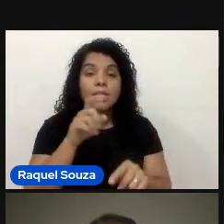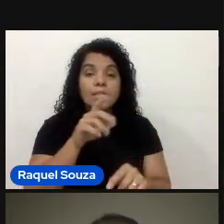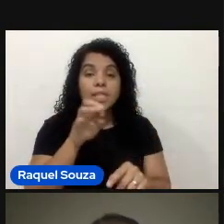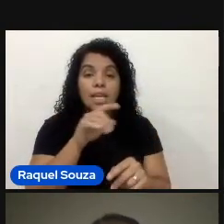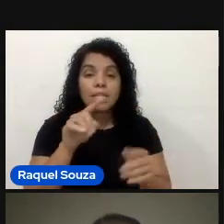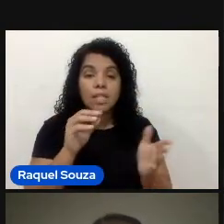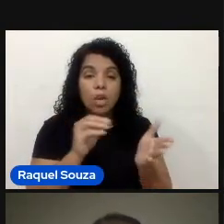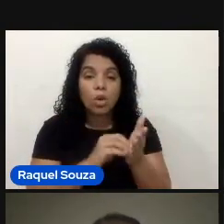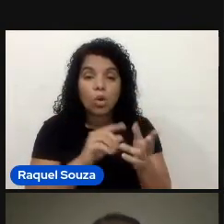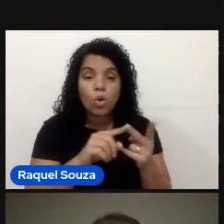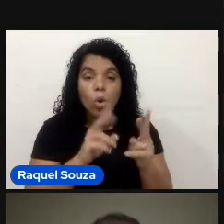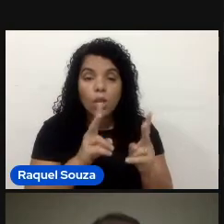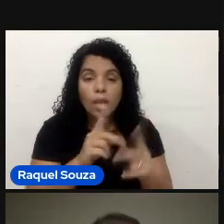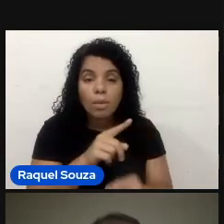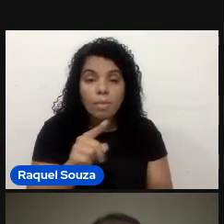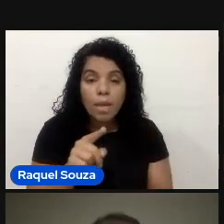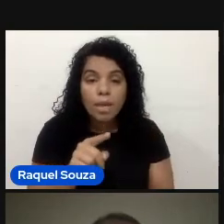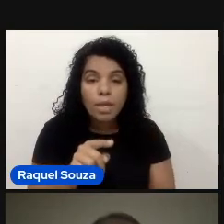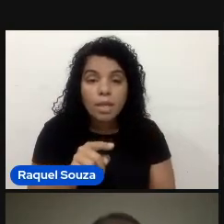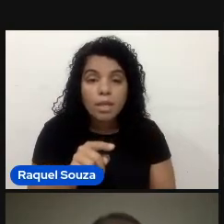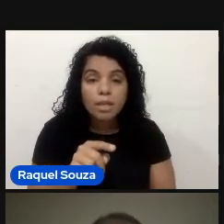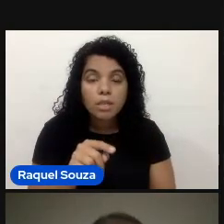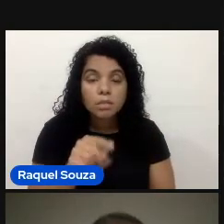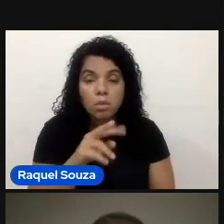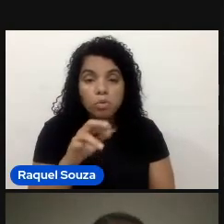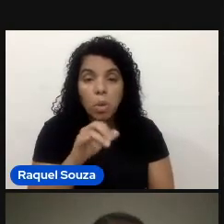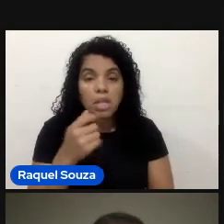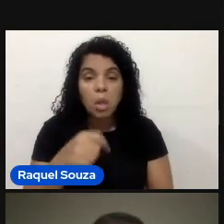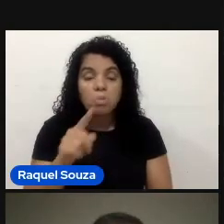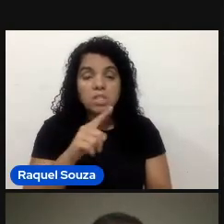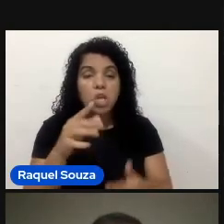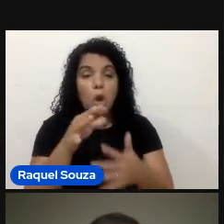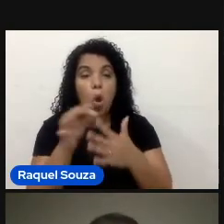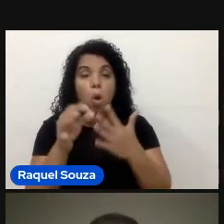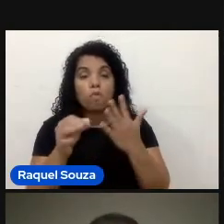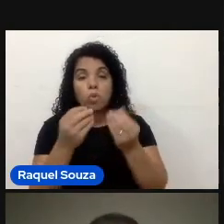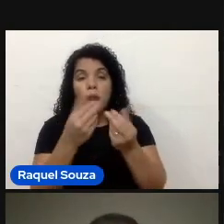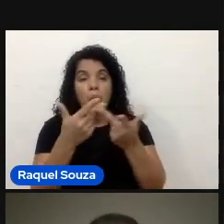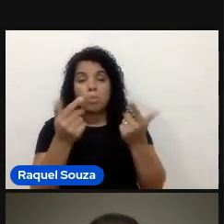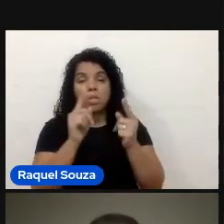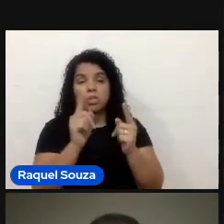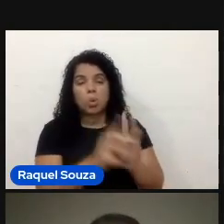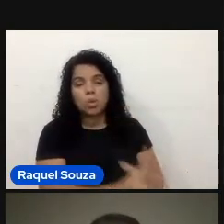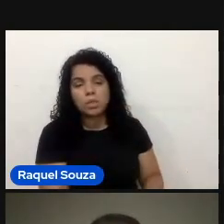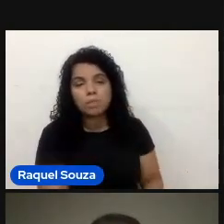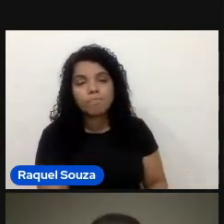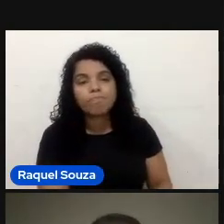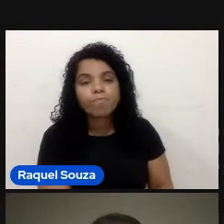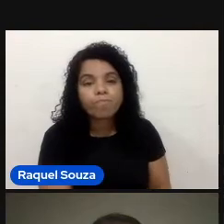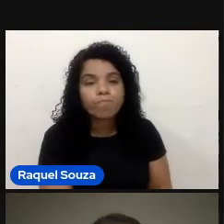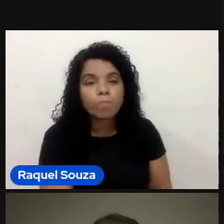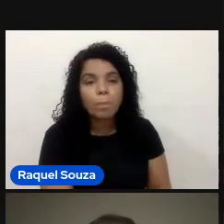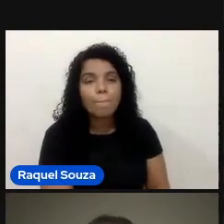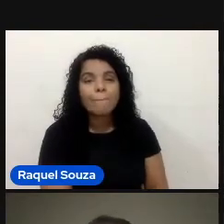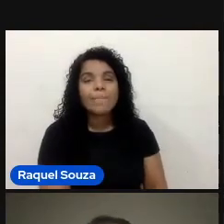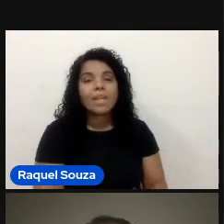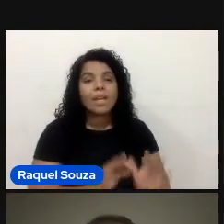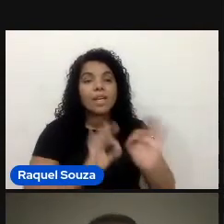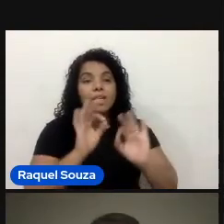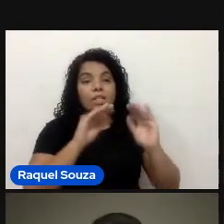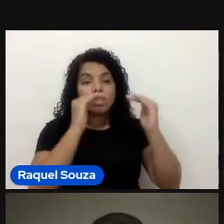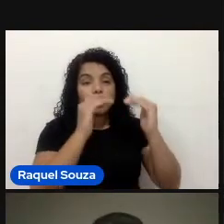URL, não precisa muito configurar mais coisas. Aqui a estrutura, em relação ao